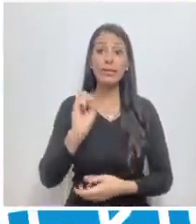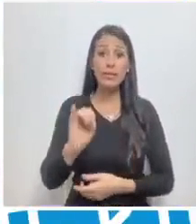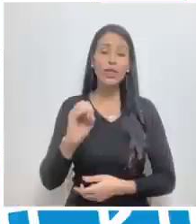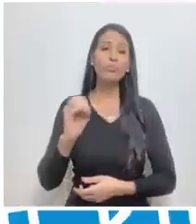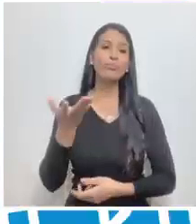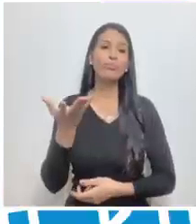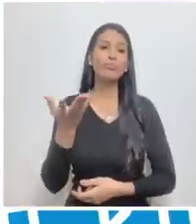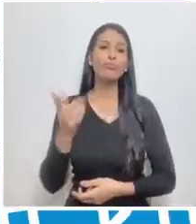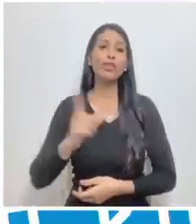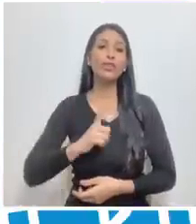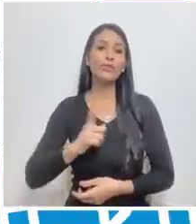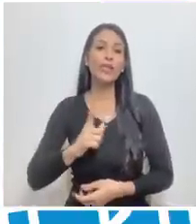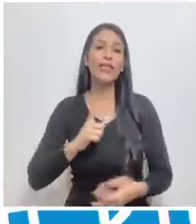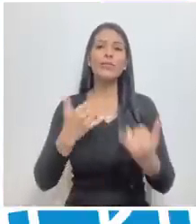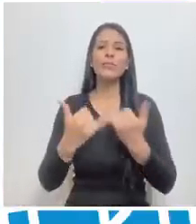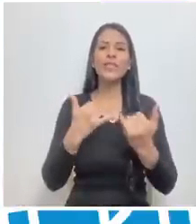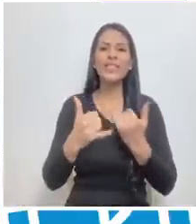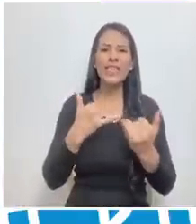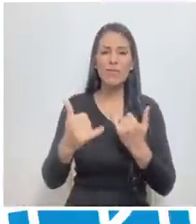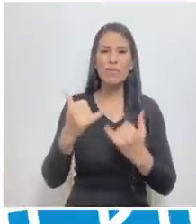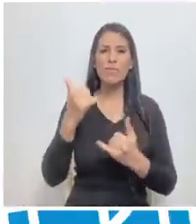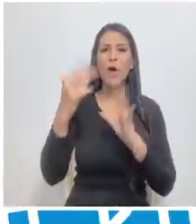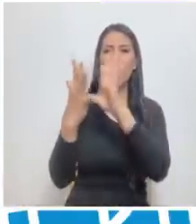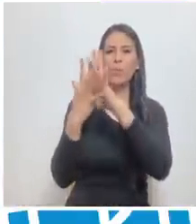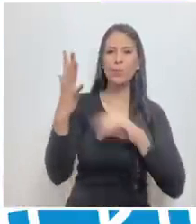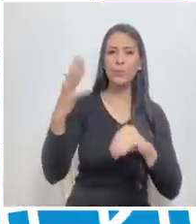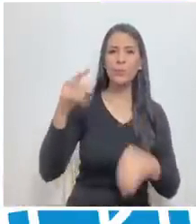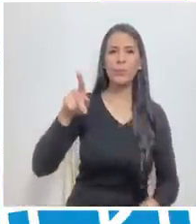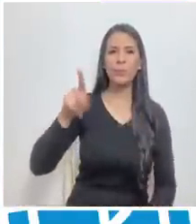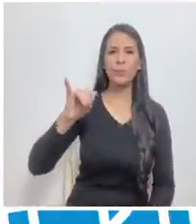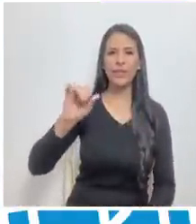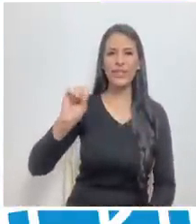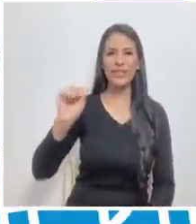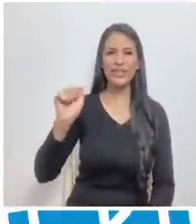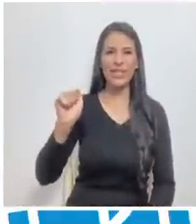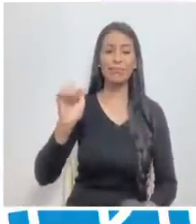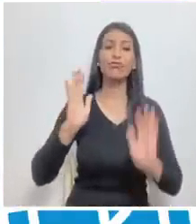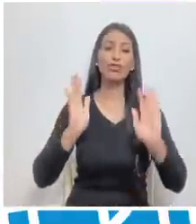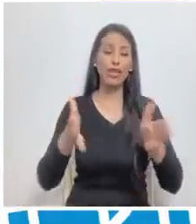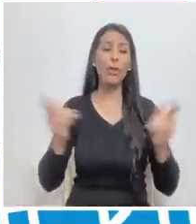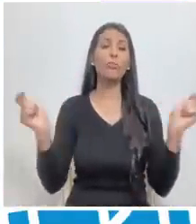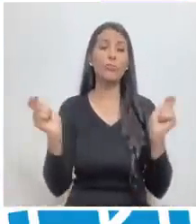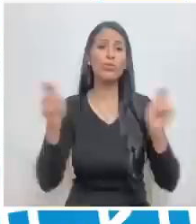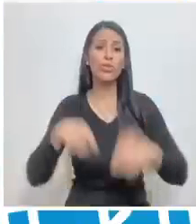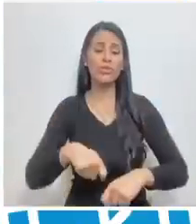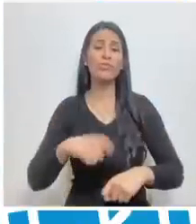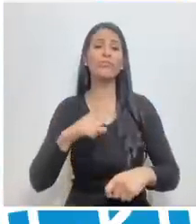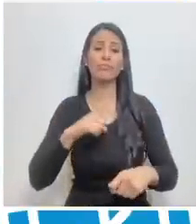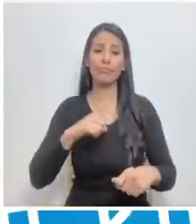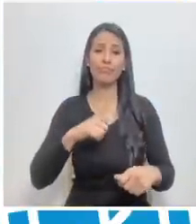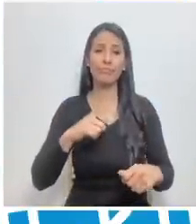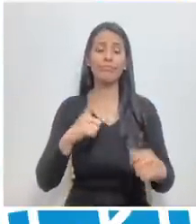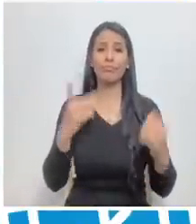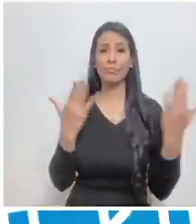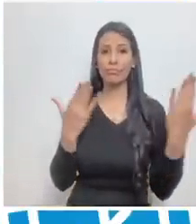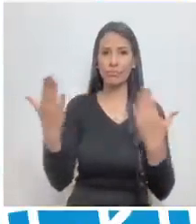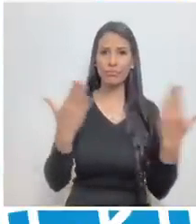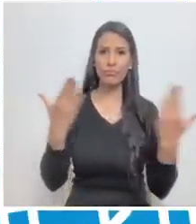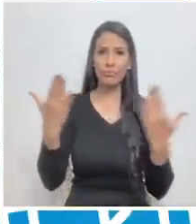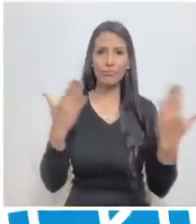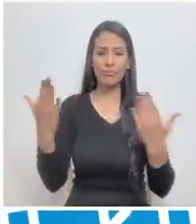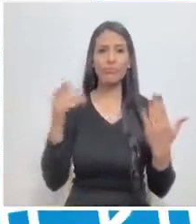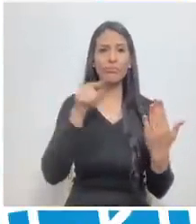na esteira do PISA, já teríamos alguns desafios, né, como o da comparabilidade entre as versões em papel e os resultados dos